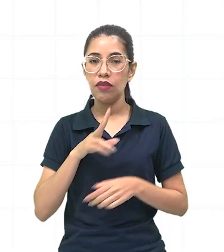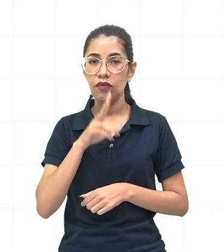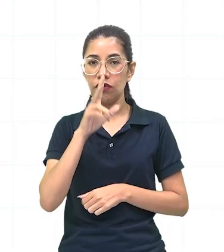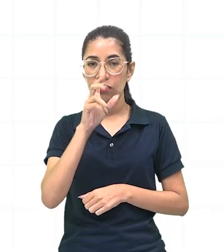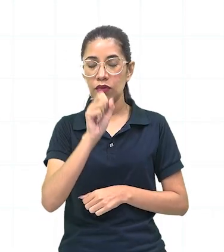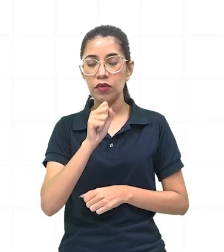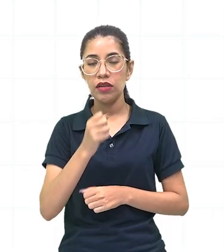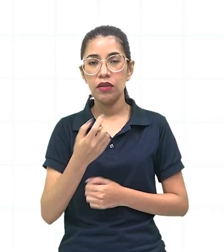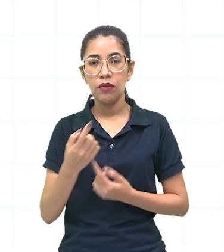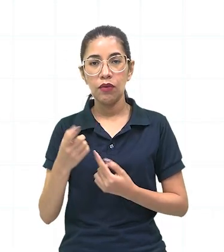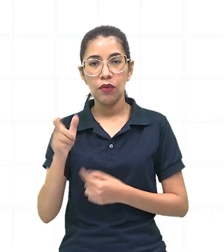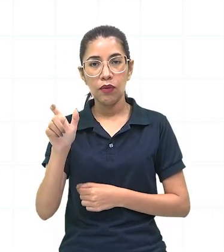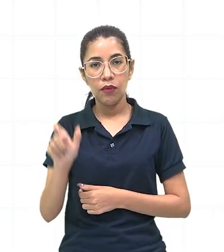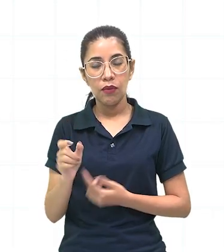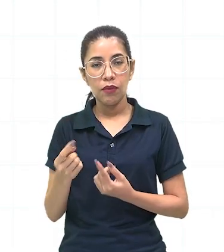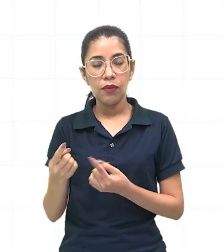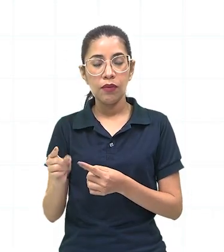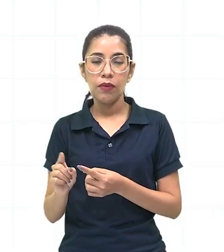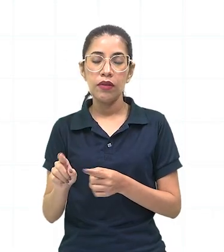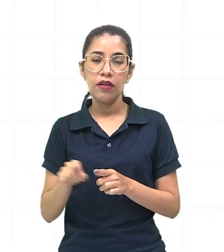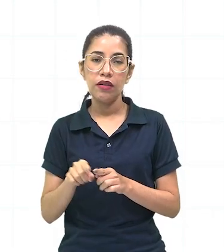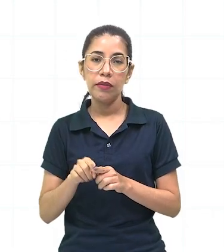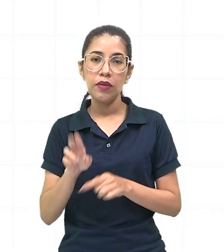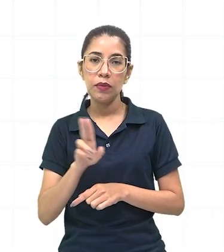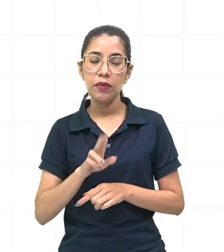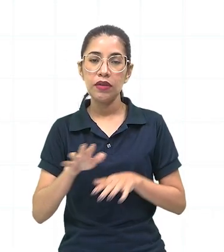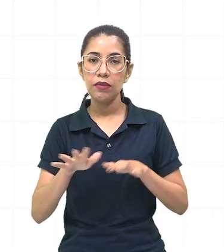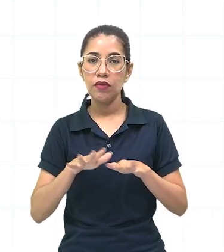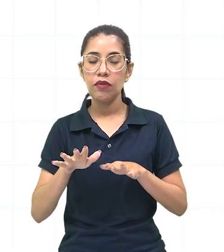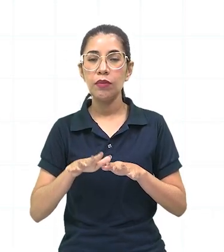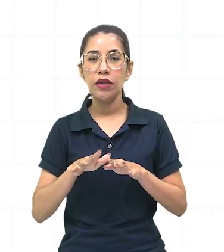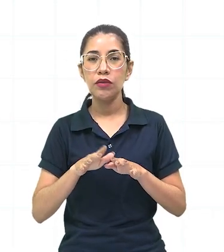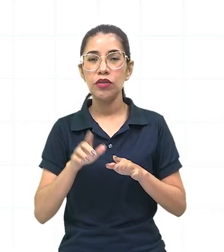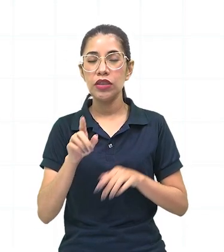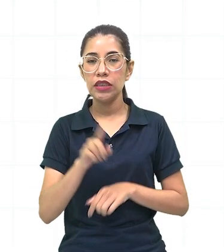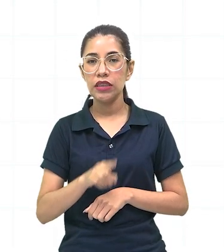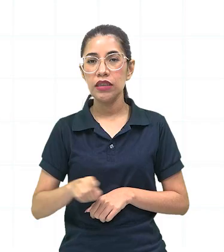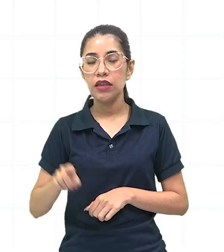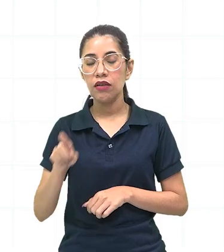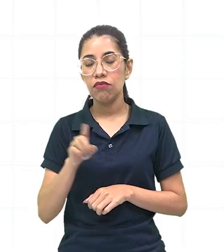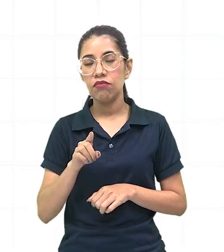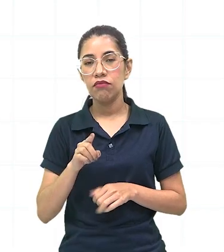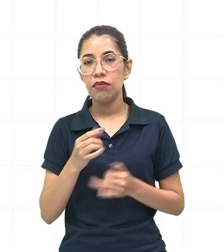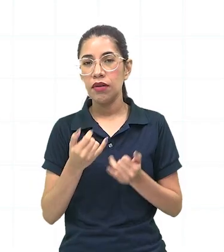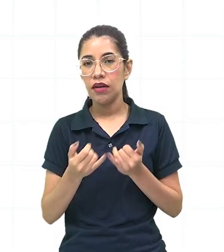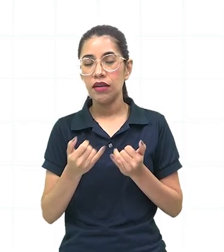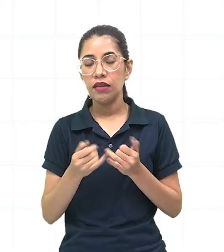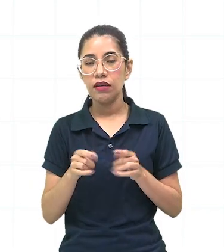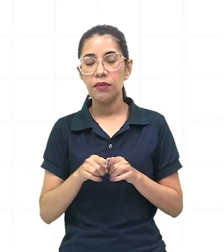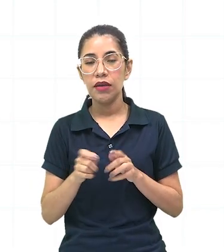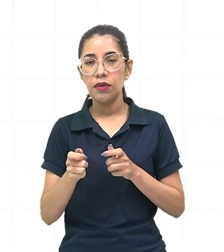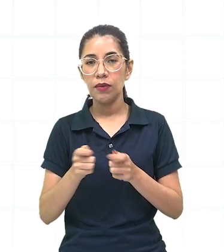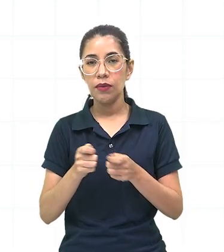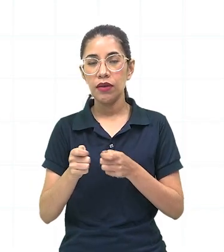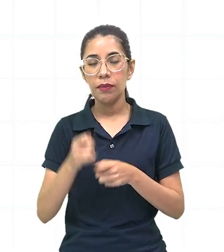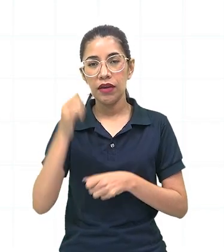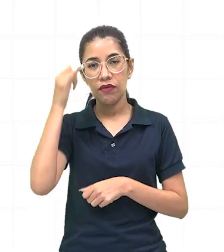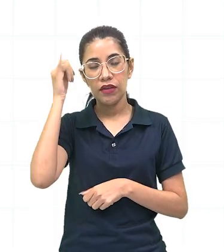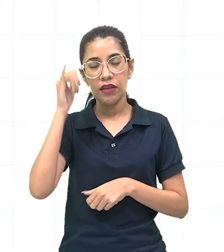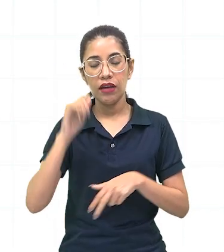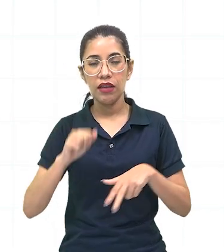do oponente e usar movimentos circulares para desequilibrá-lo e controlá-lo sem causar